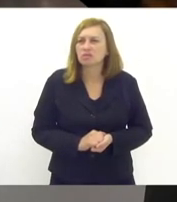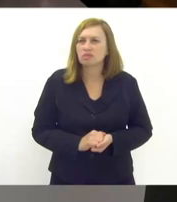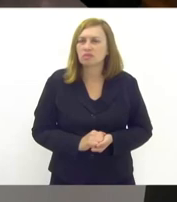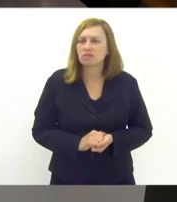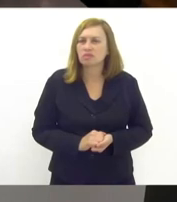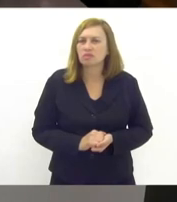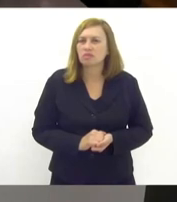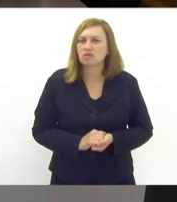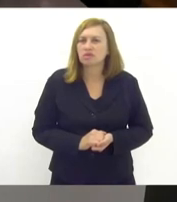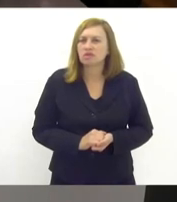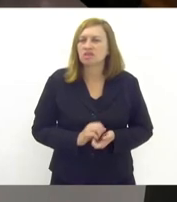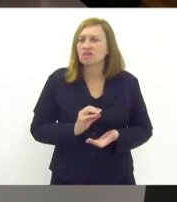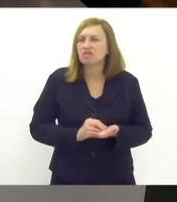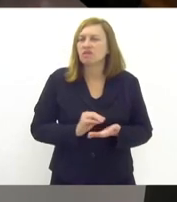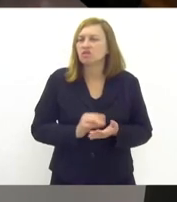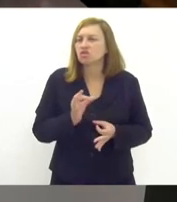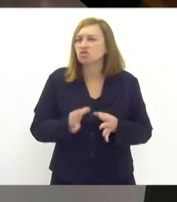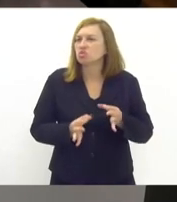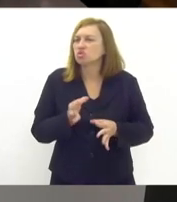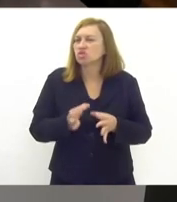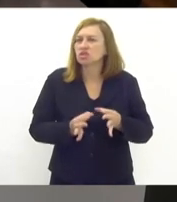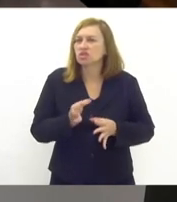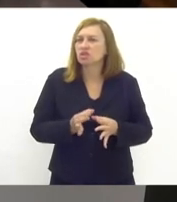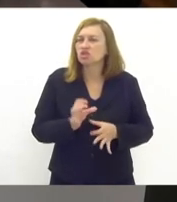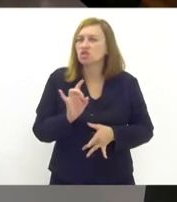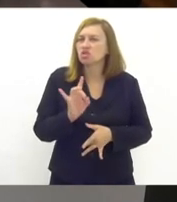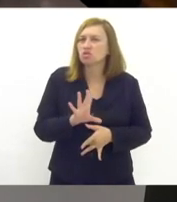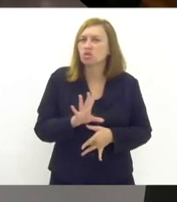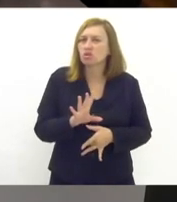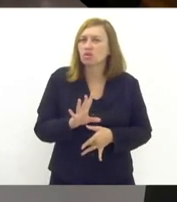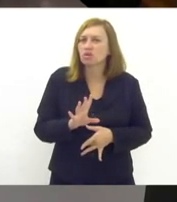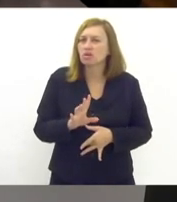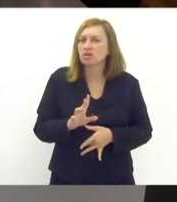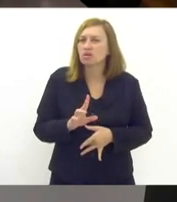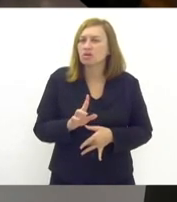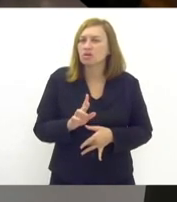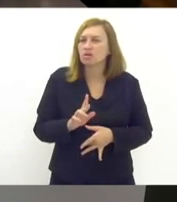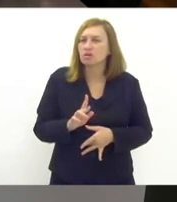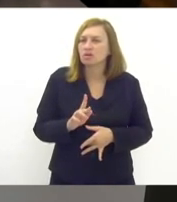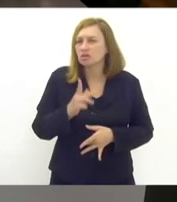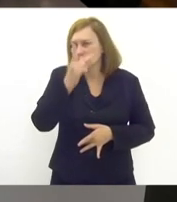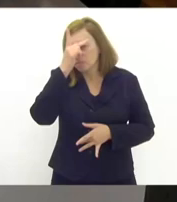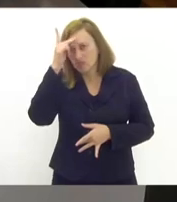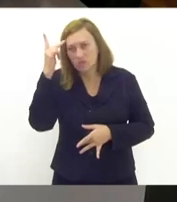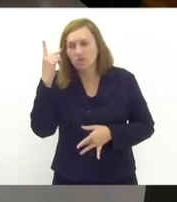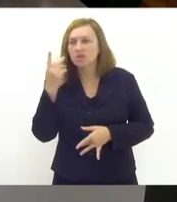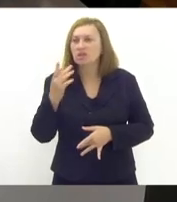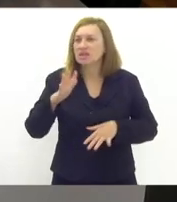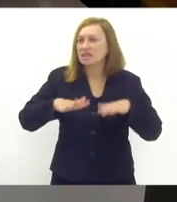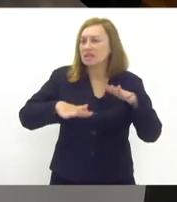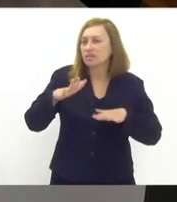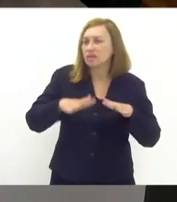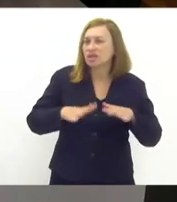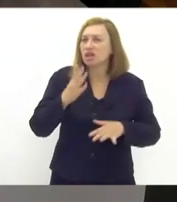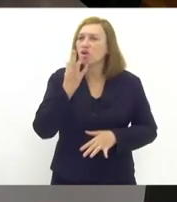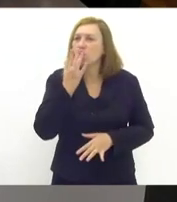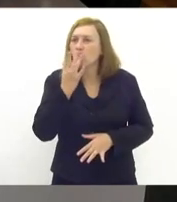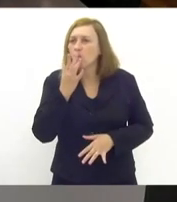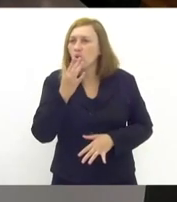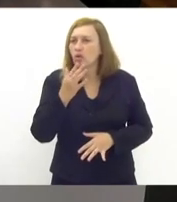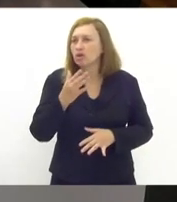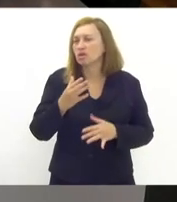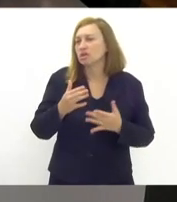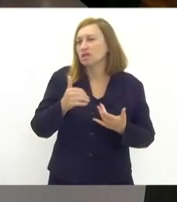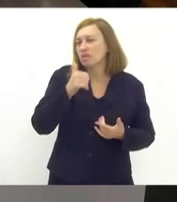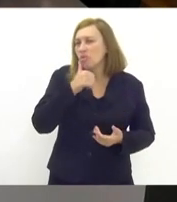cometer esse tipo de injustiça somente com pessoas de determinada cor, de determinado sexo, de